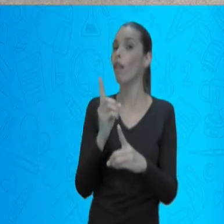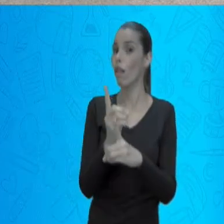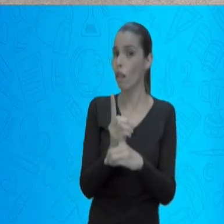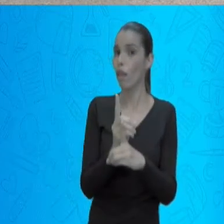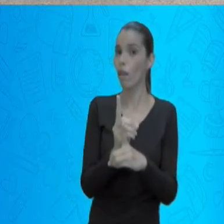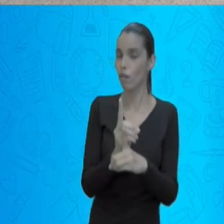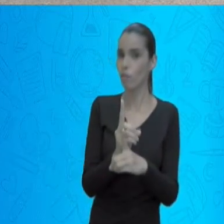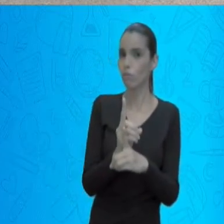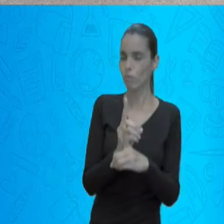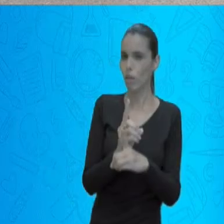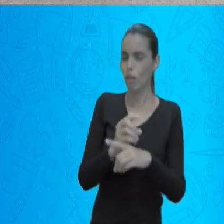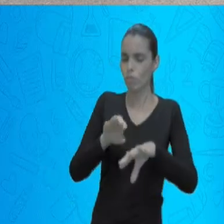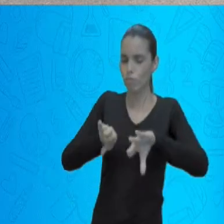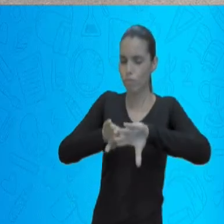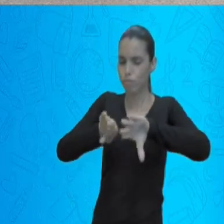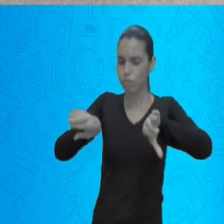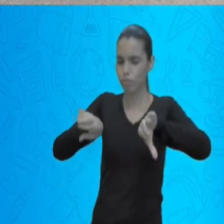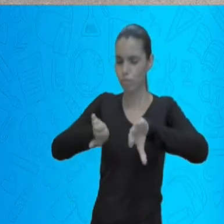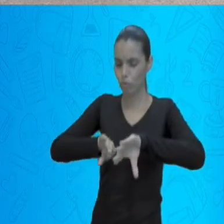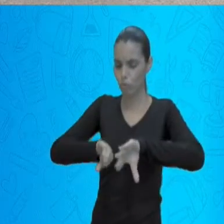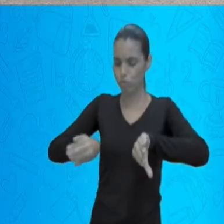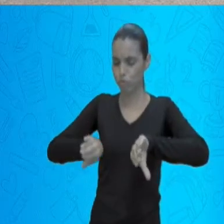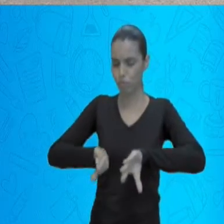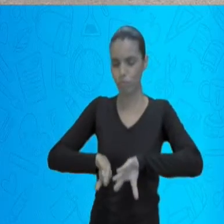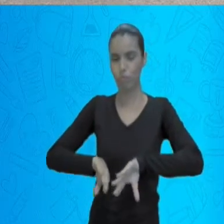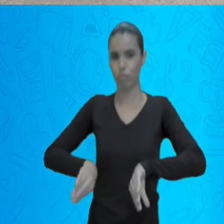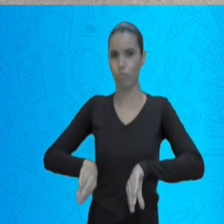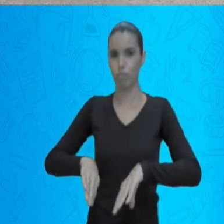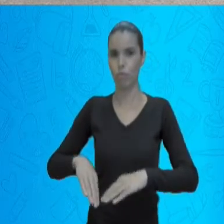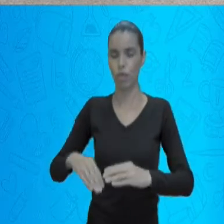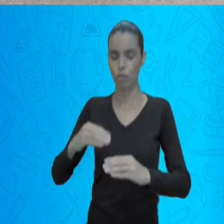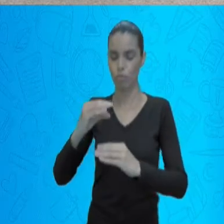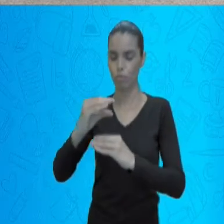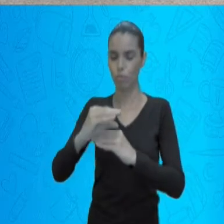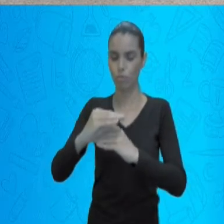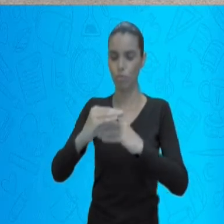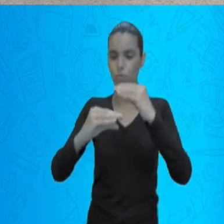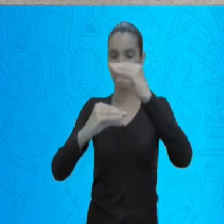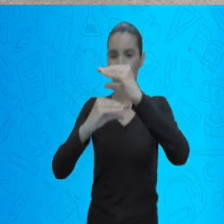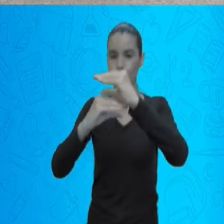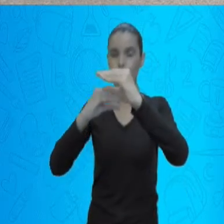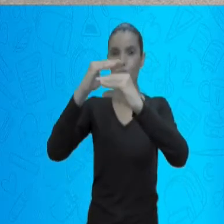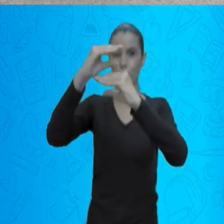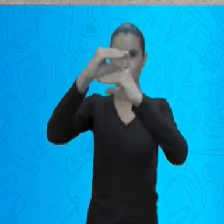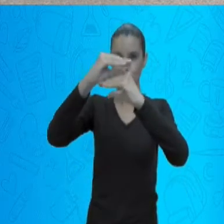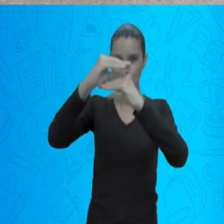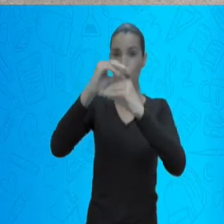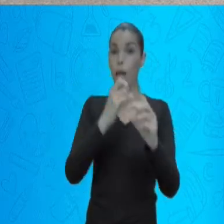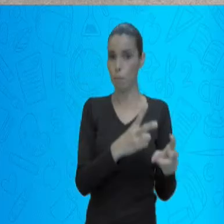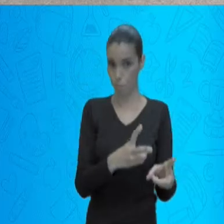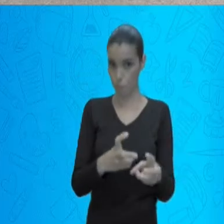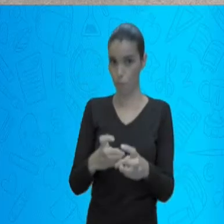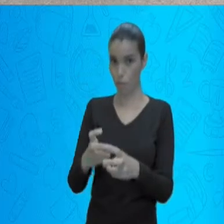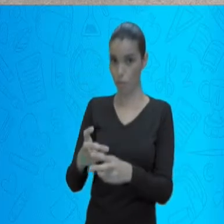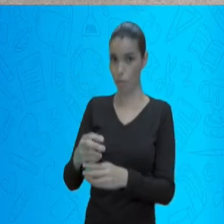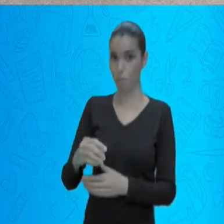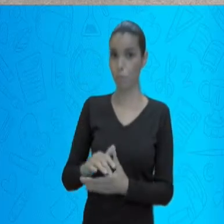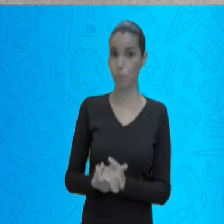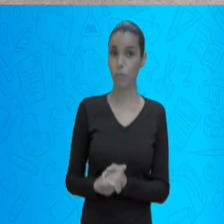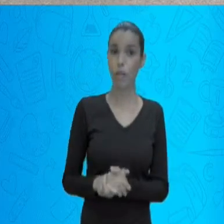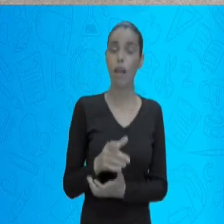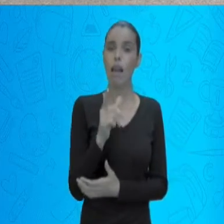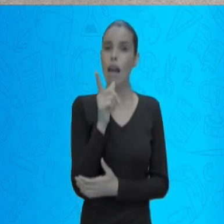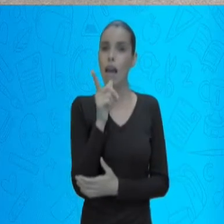de separação. Aqui, além do óleo, da água, eu tenho também